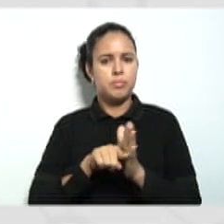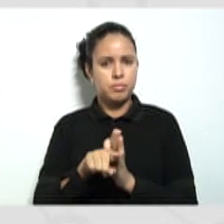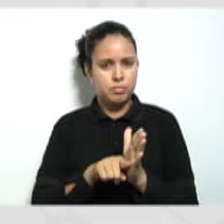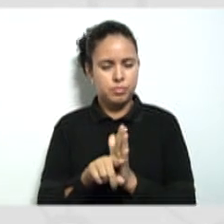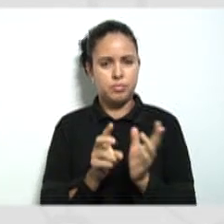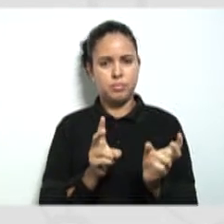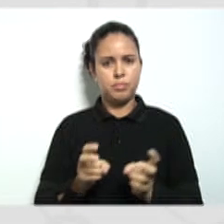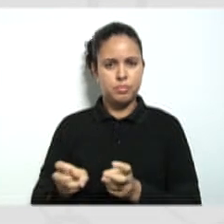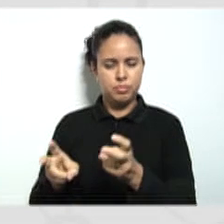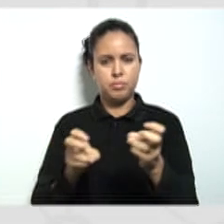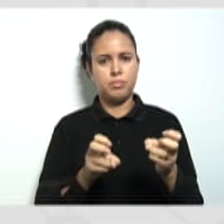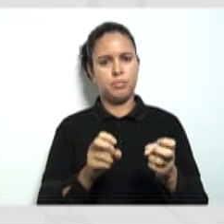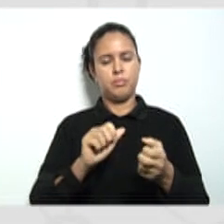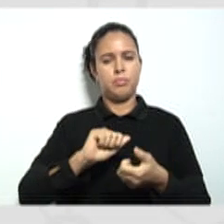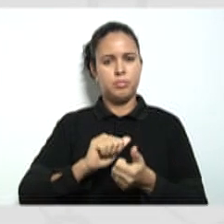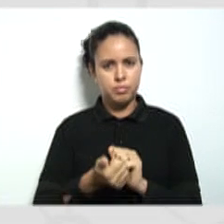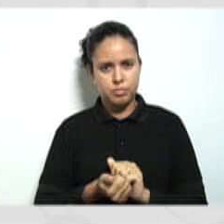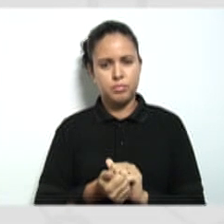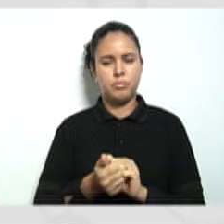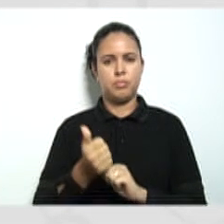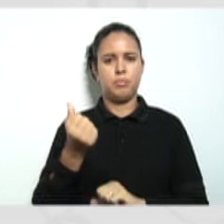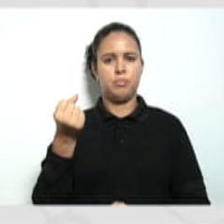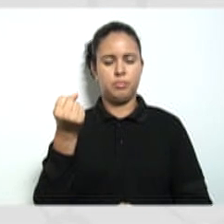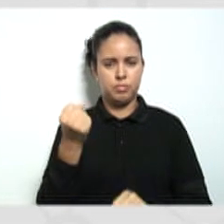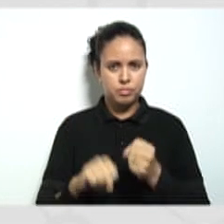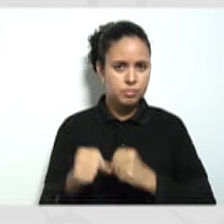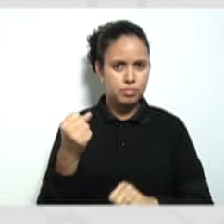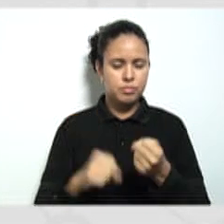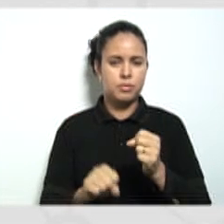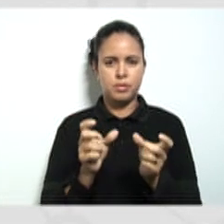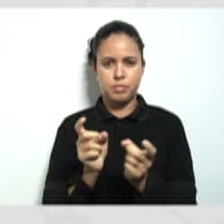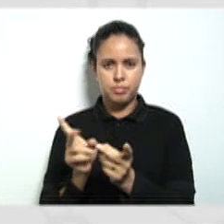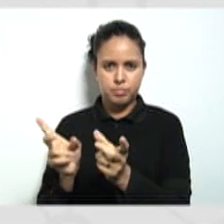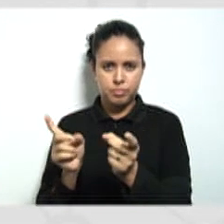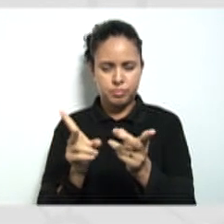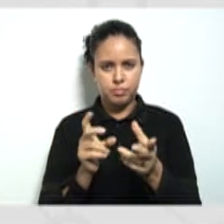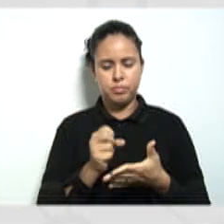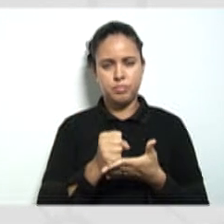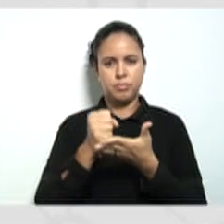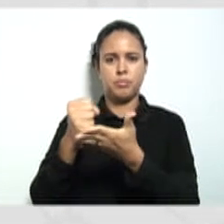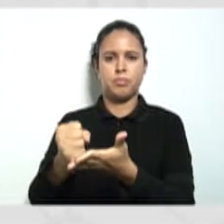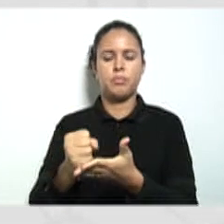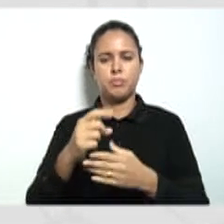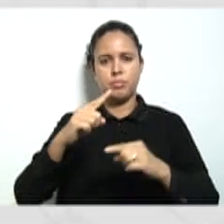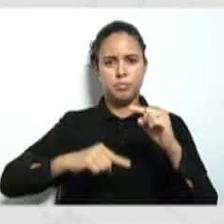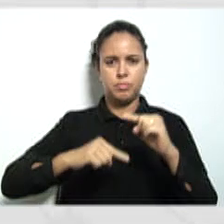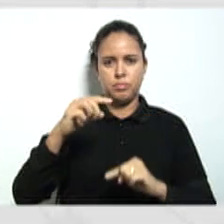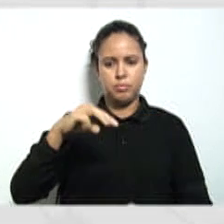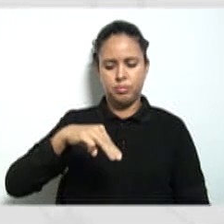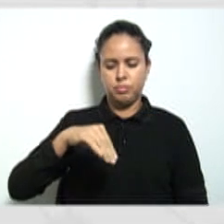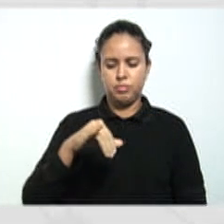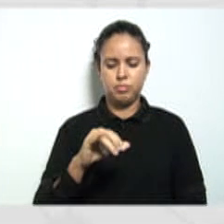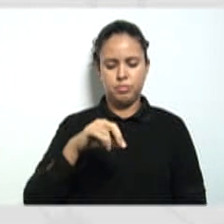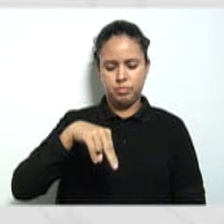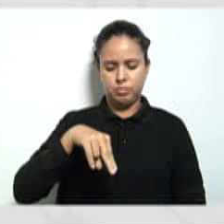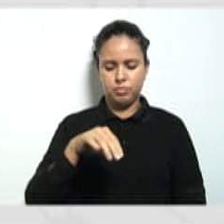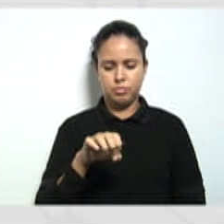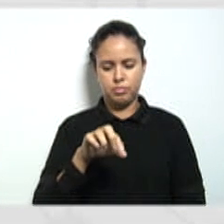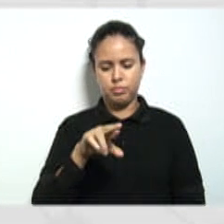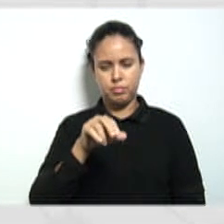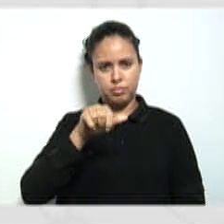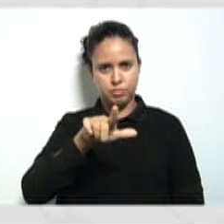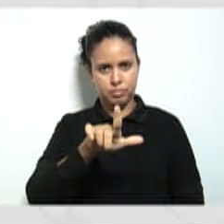extrair, lavrar, industrializar, comercializar e exportar produtos minerais.